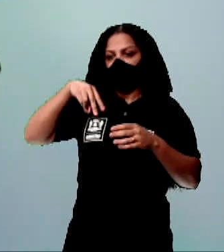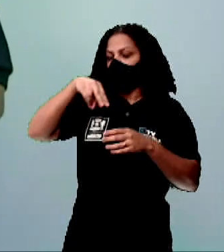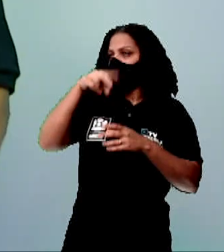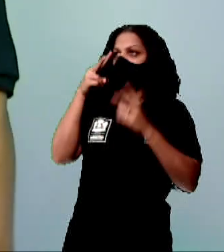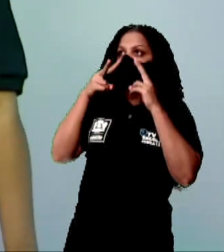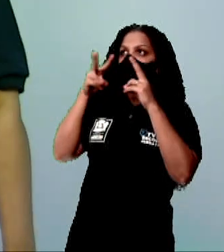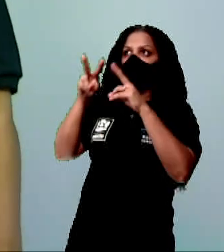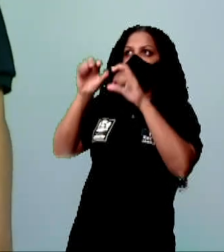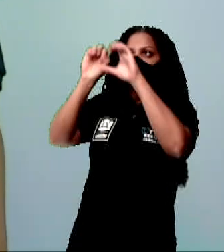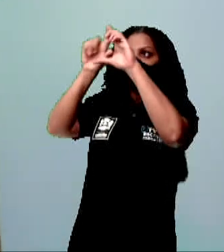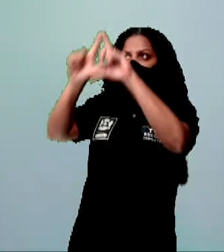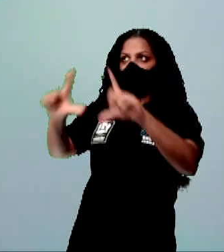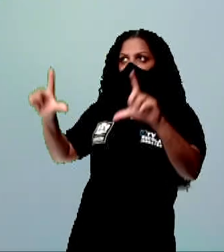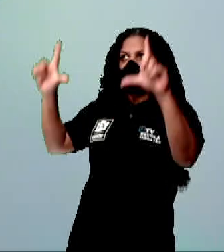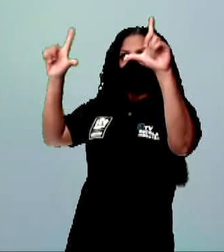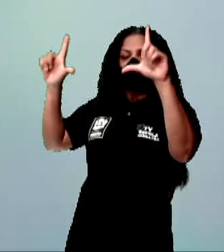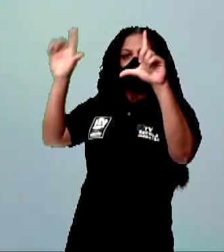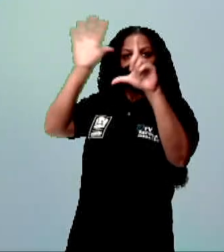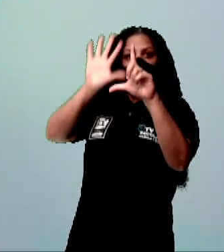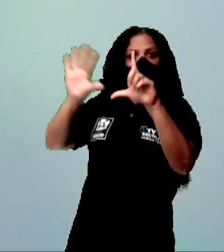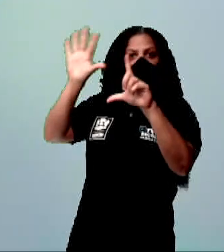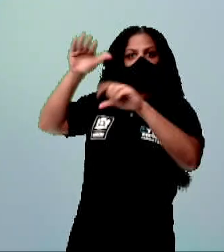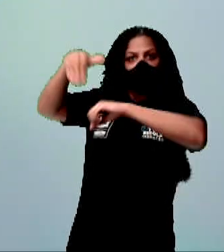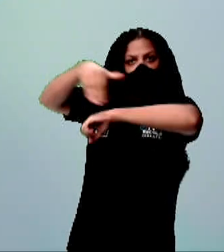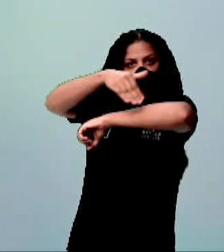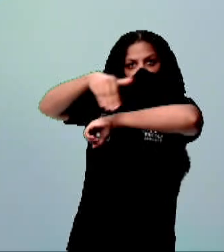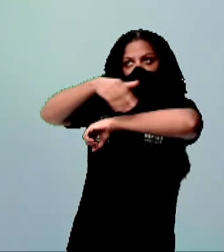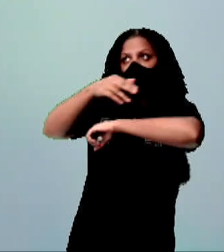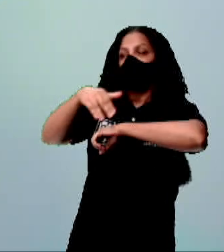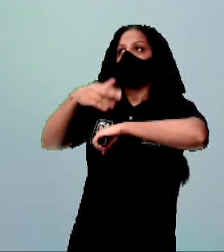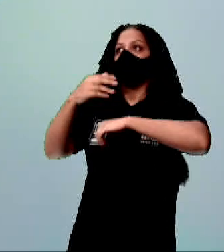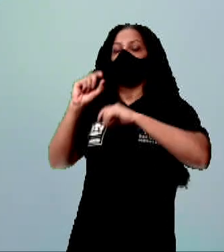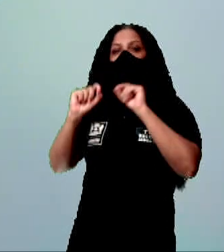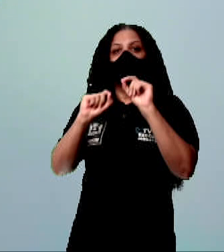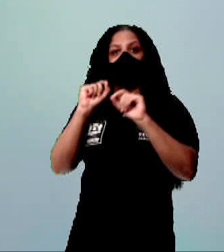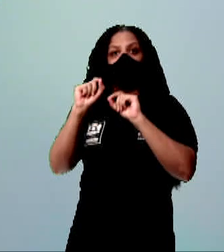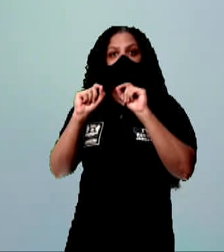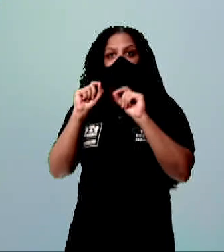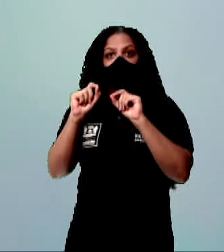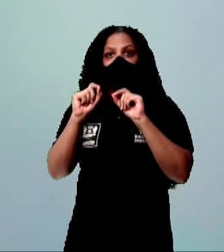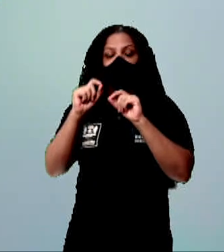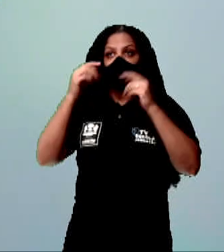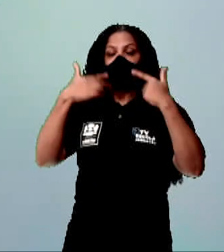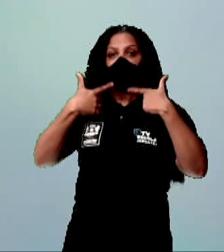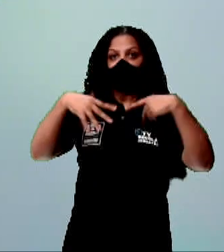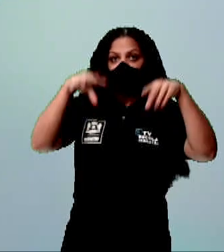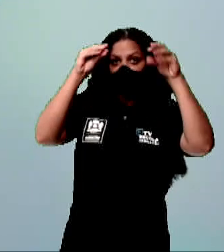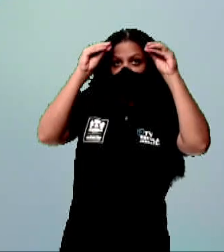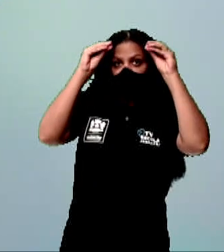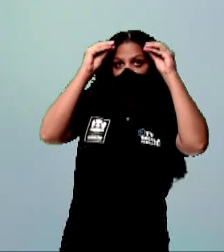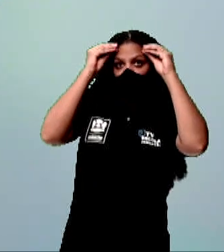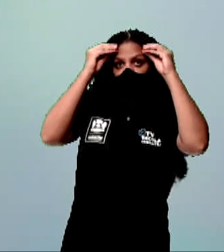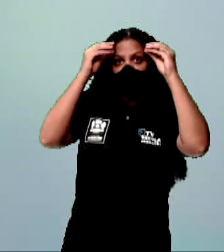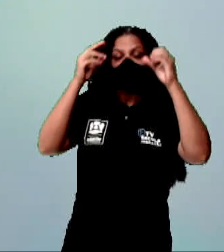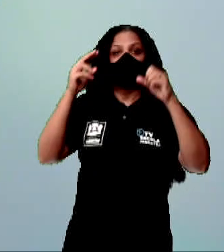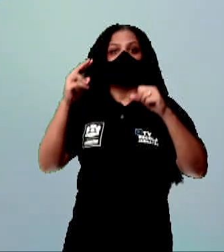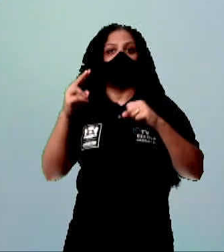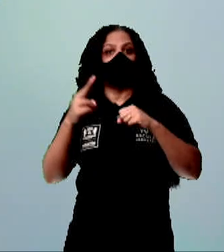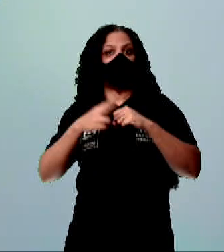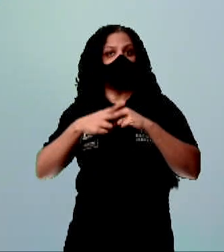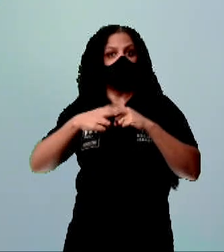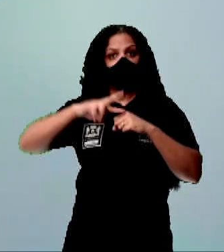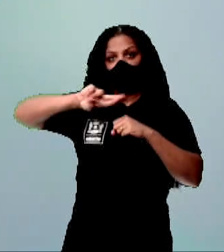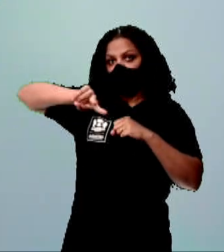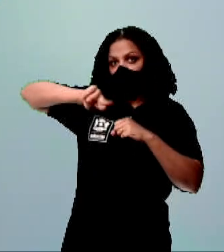que a linguagem não verbal, que são as imagens, ela vai ser muito mais atraente, muito mais